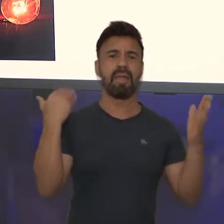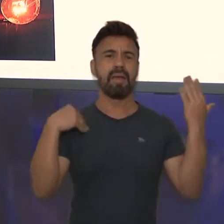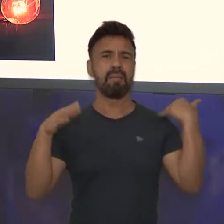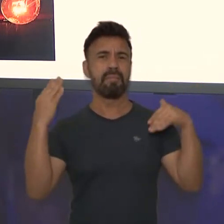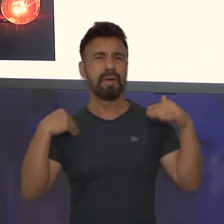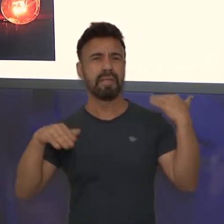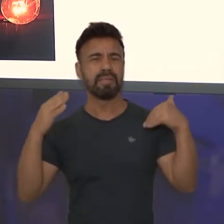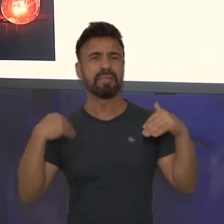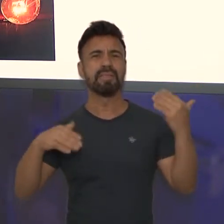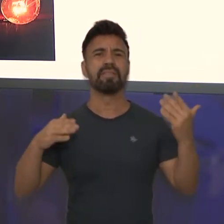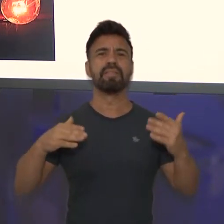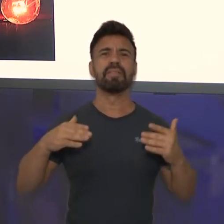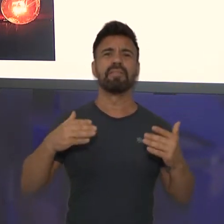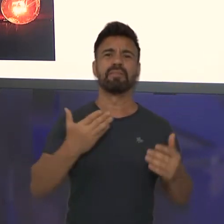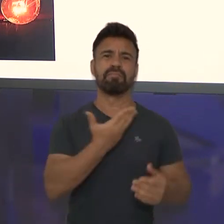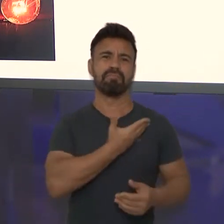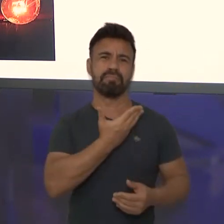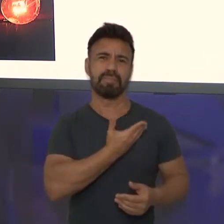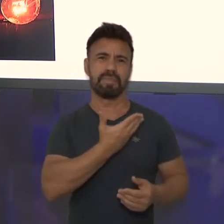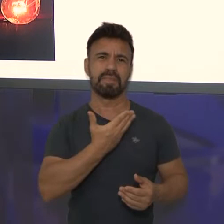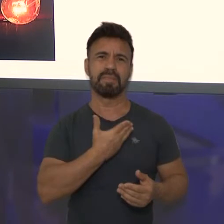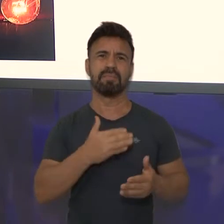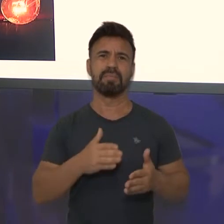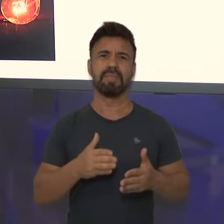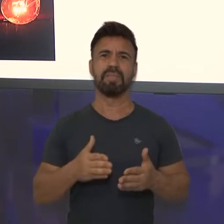à praia, aquele passeio com seus amigos no